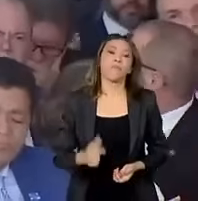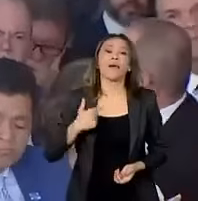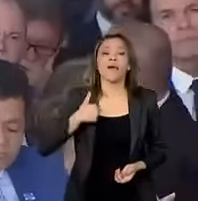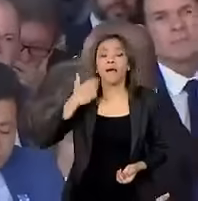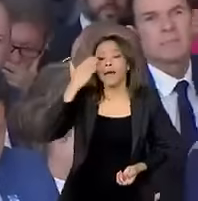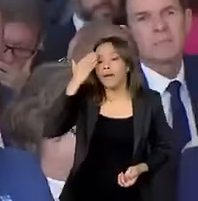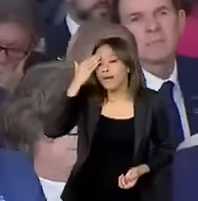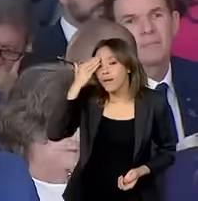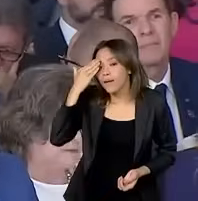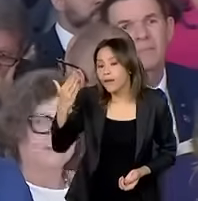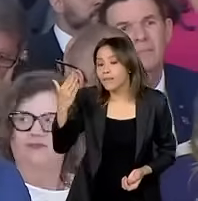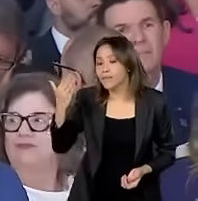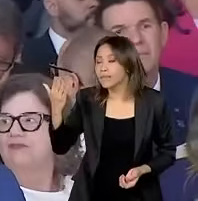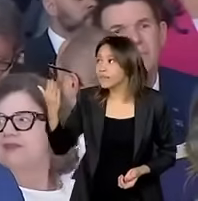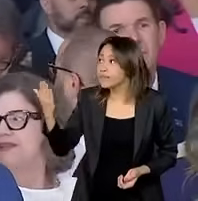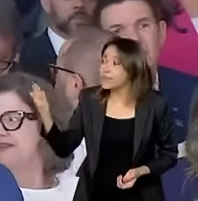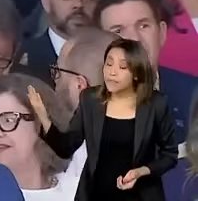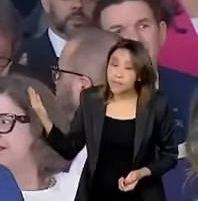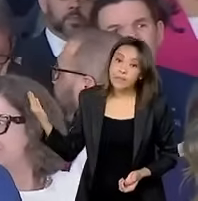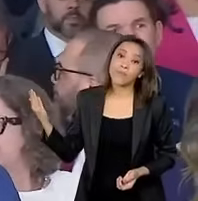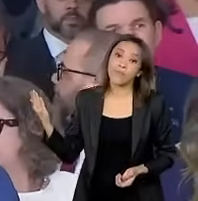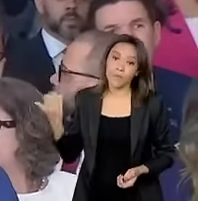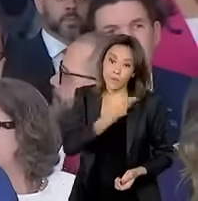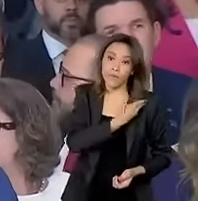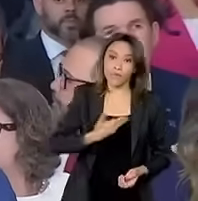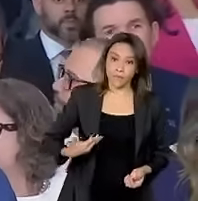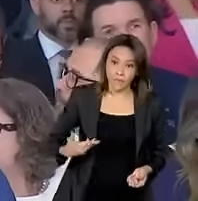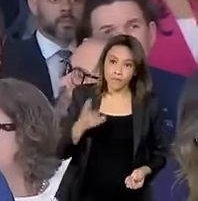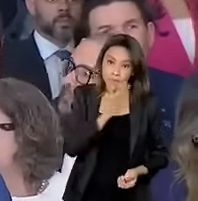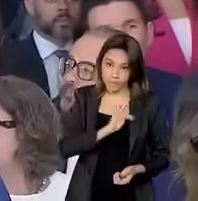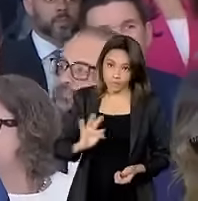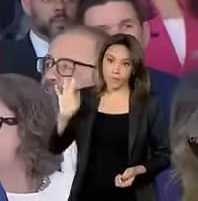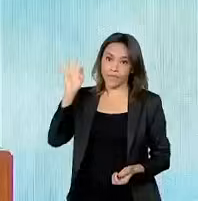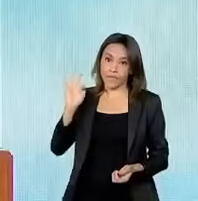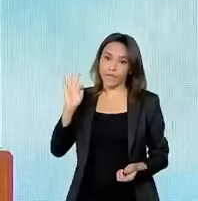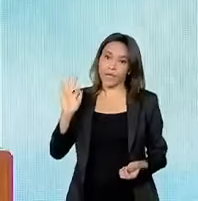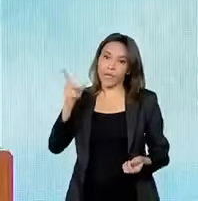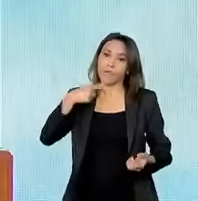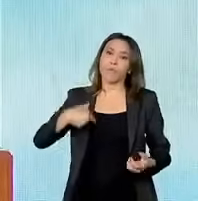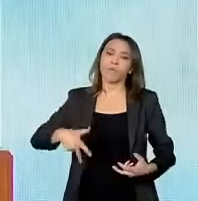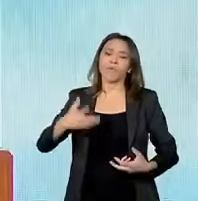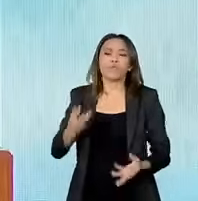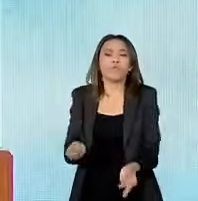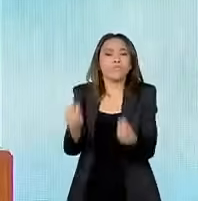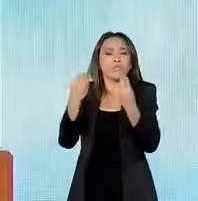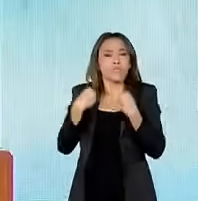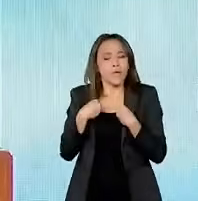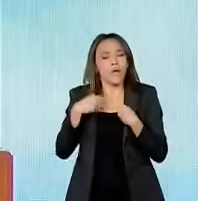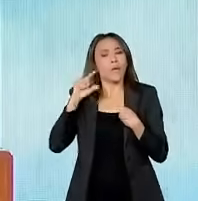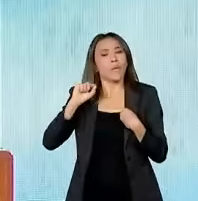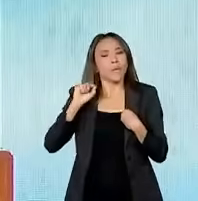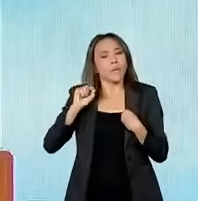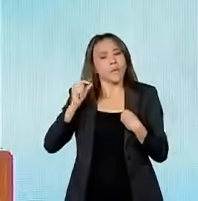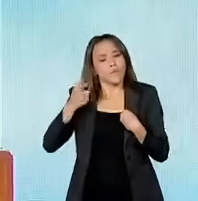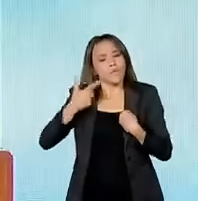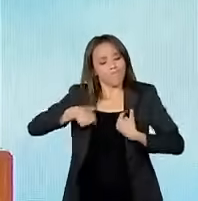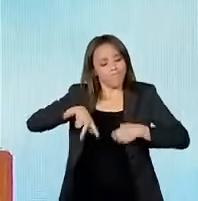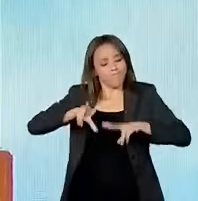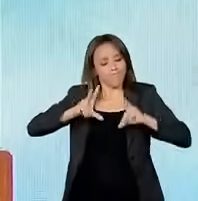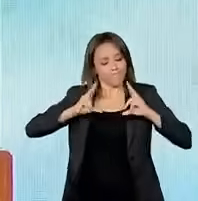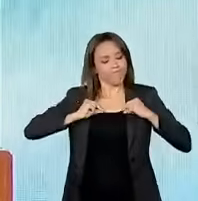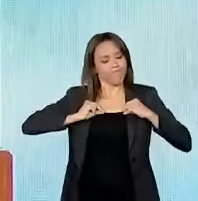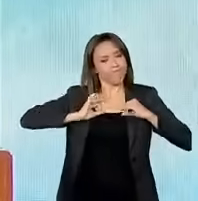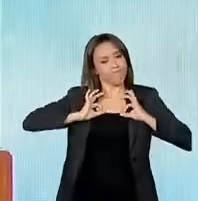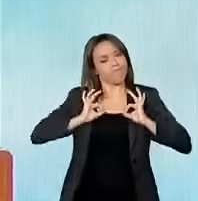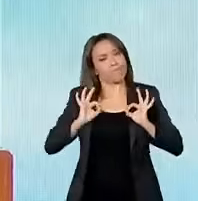agradecendo ao governo federal por dar dignidade às nossas famílias rurais, a dar